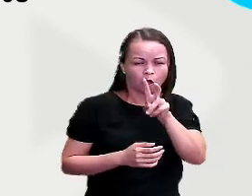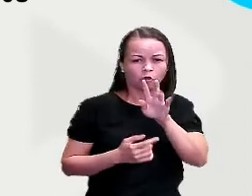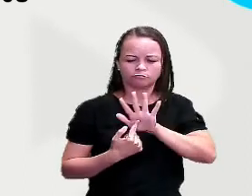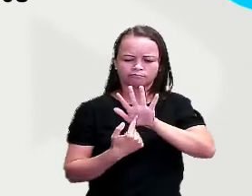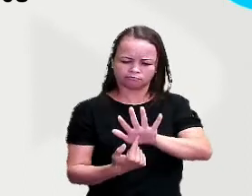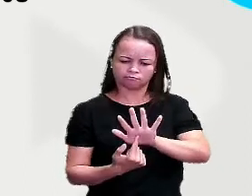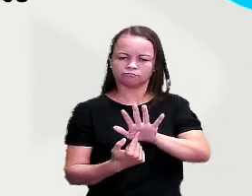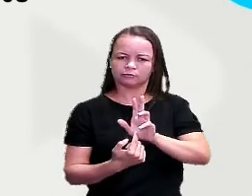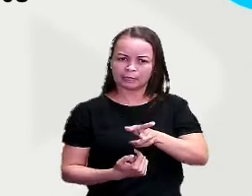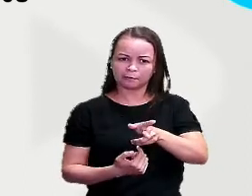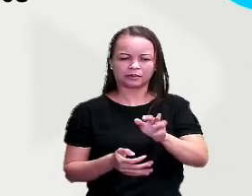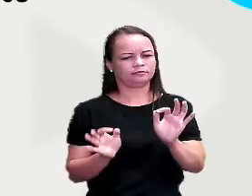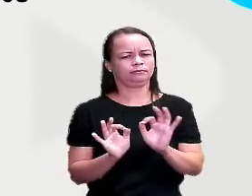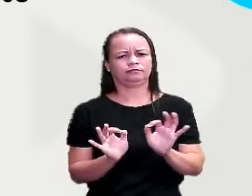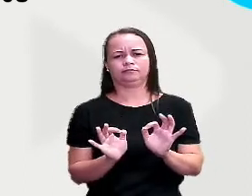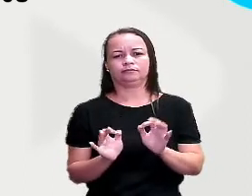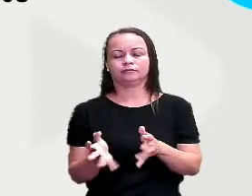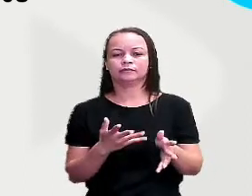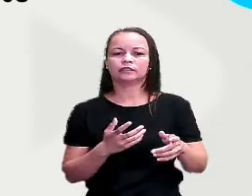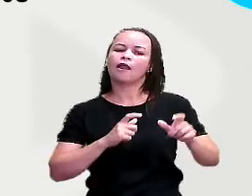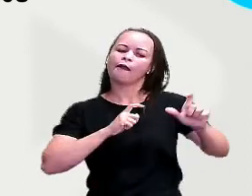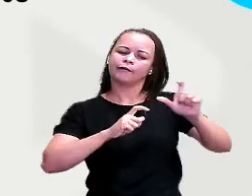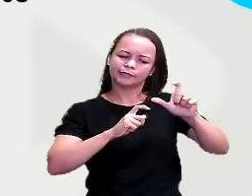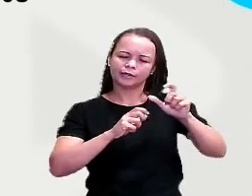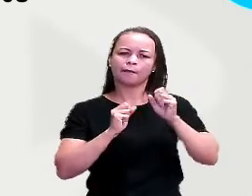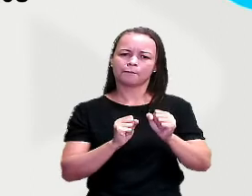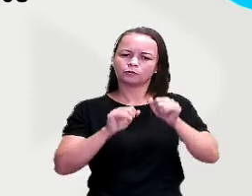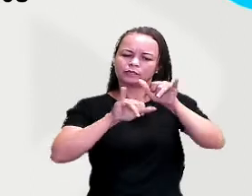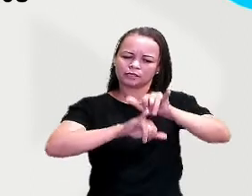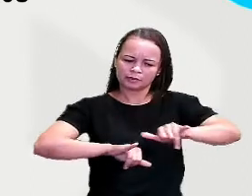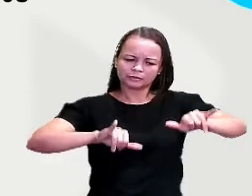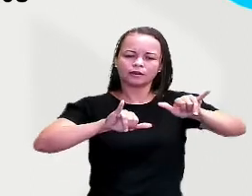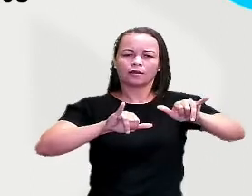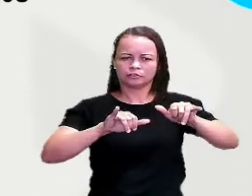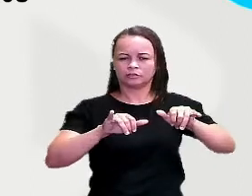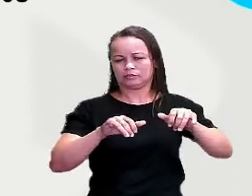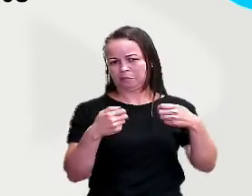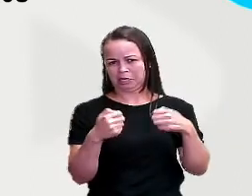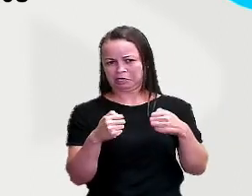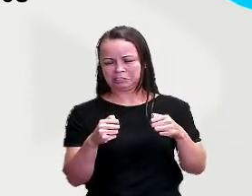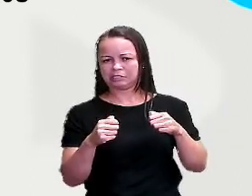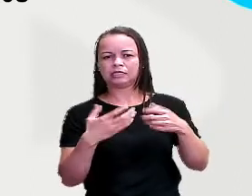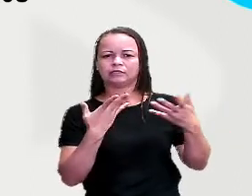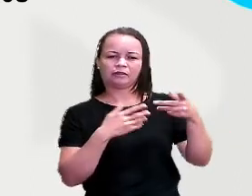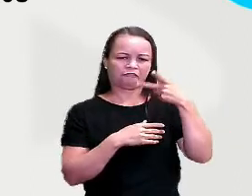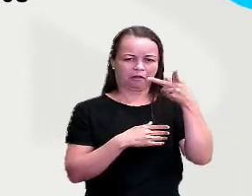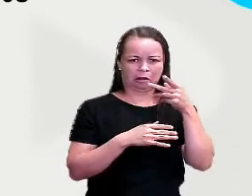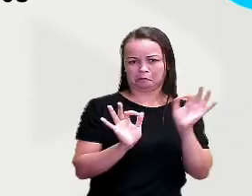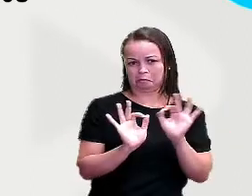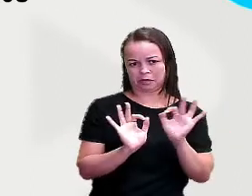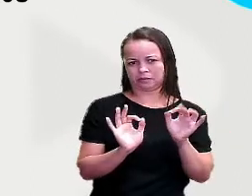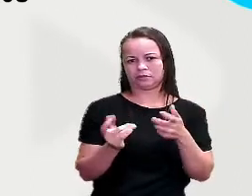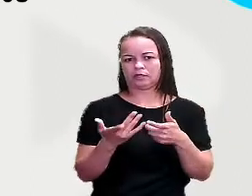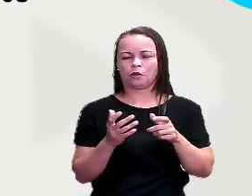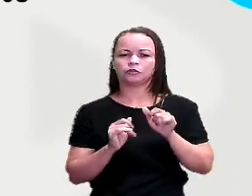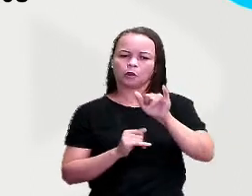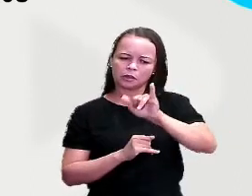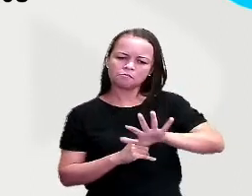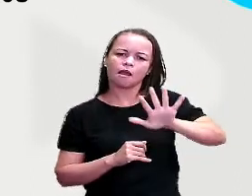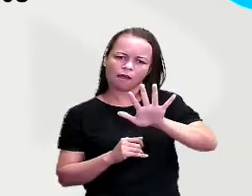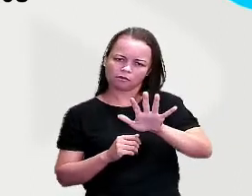presente, não. A tirinha pode passar uma mensagem sem ter necessariamente a presença de falas, certo? Uma